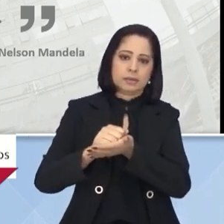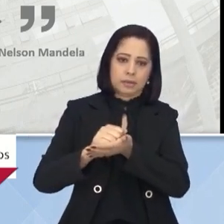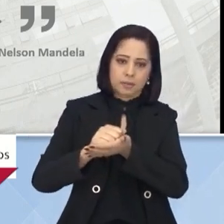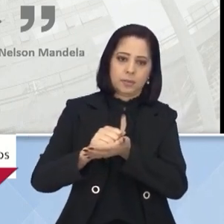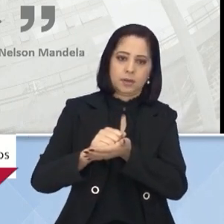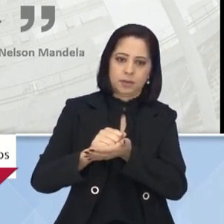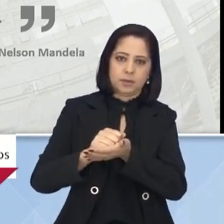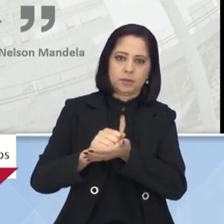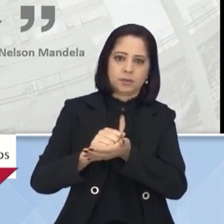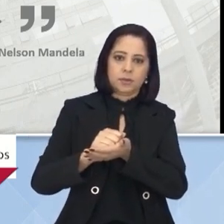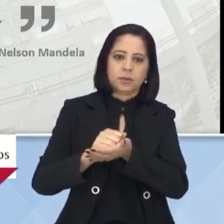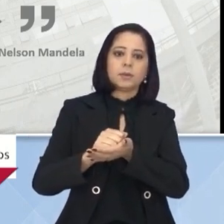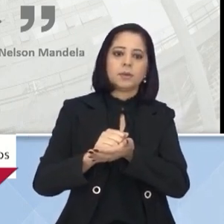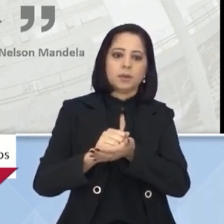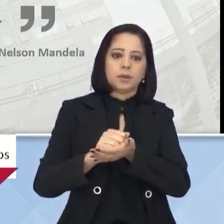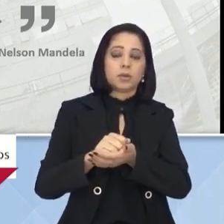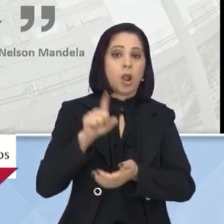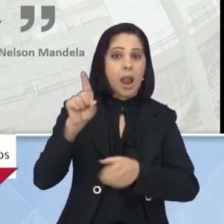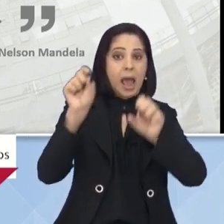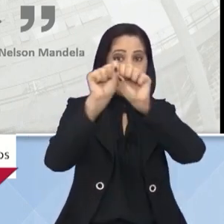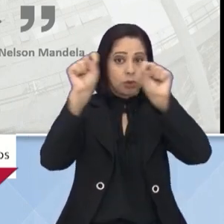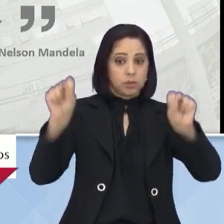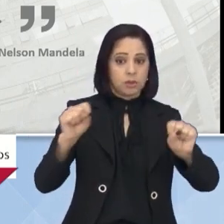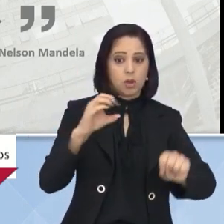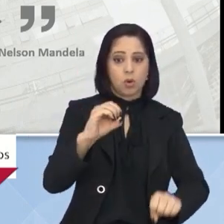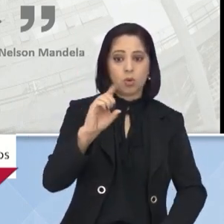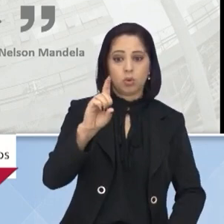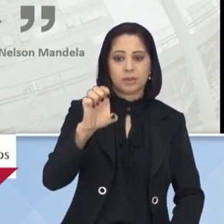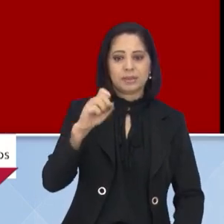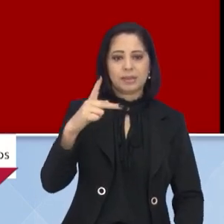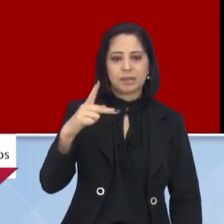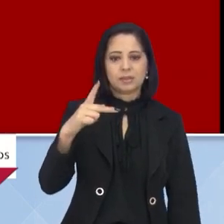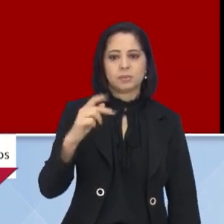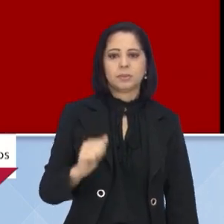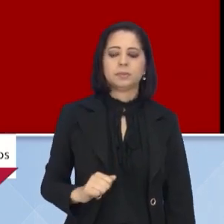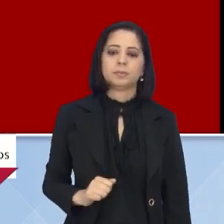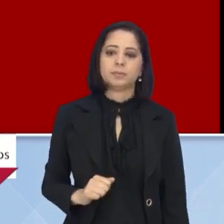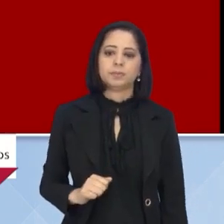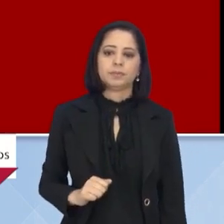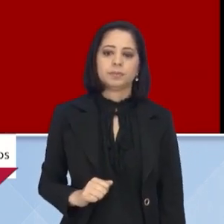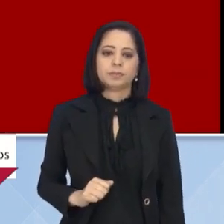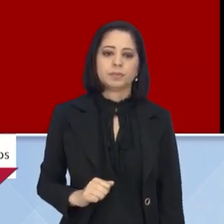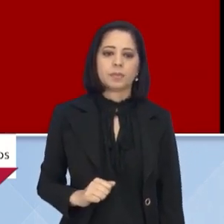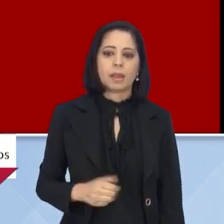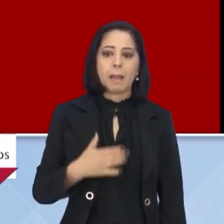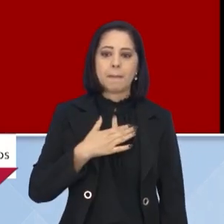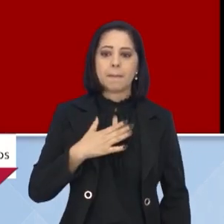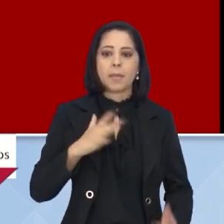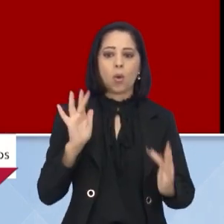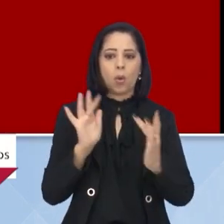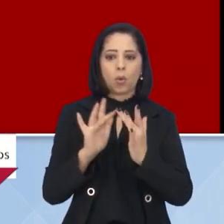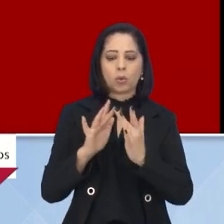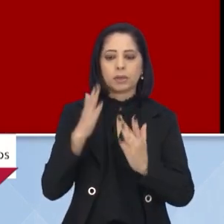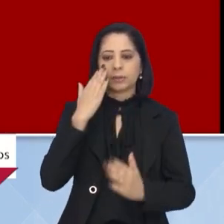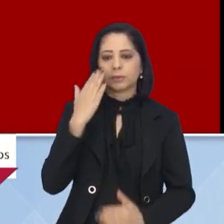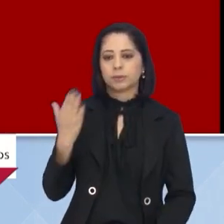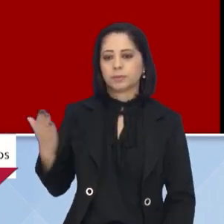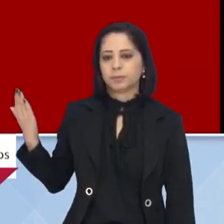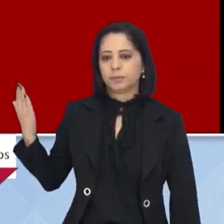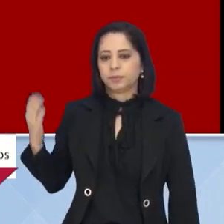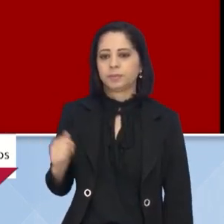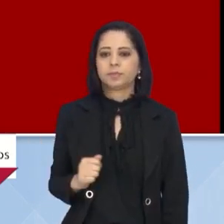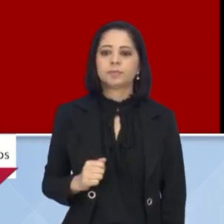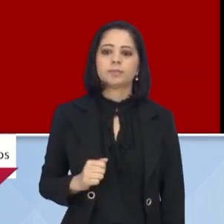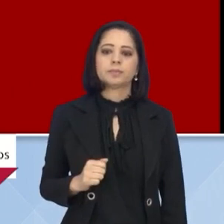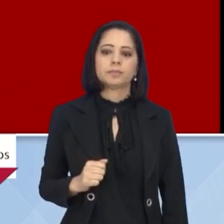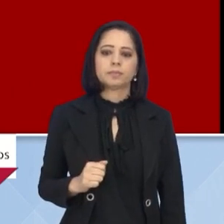ajustes com terceiro setor lá no sistema audesp fase 5 eu deixo aqui os meus contatos tanto meu e-mail quanto